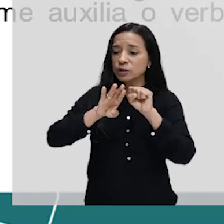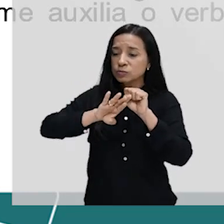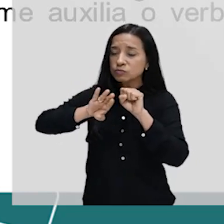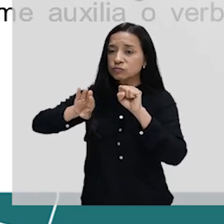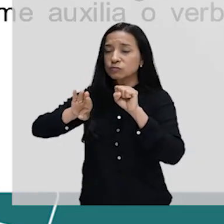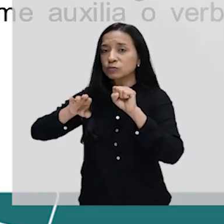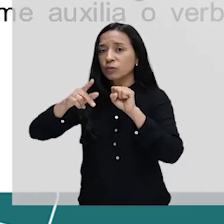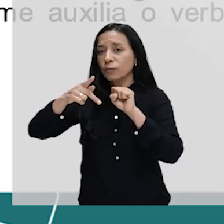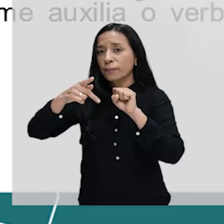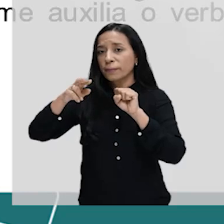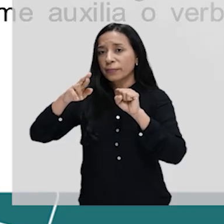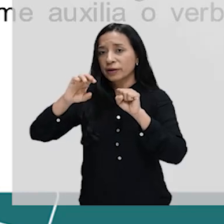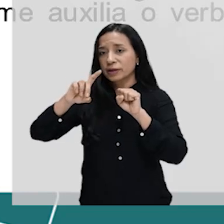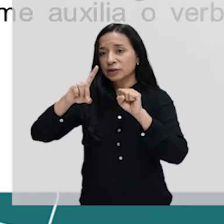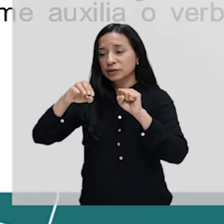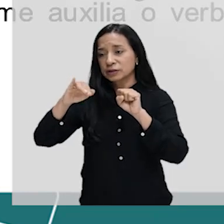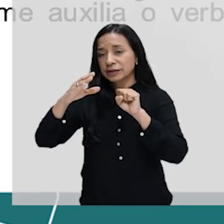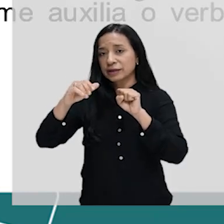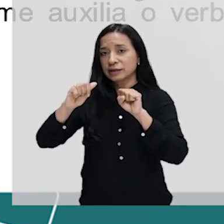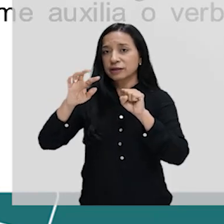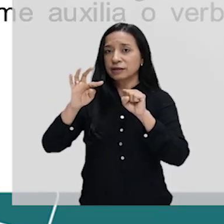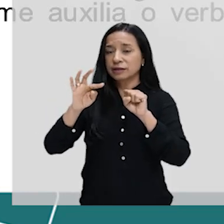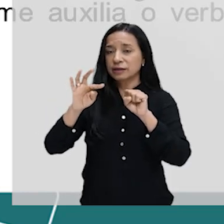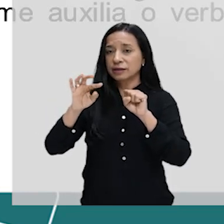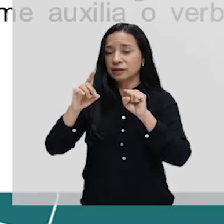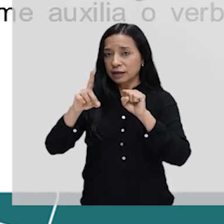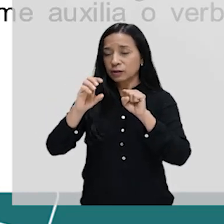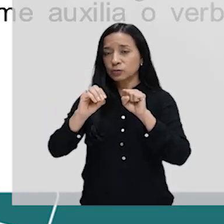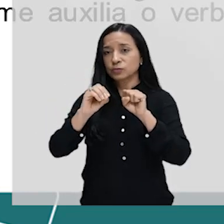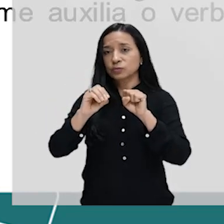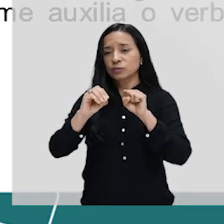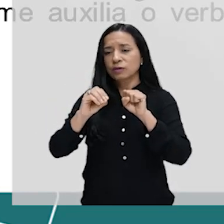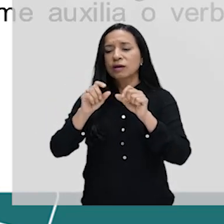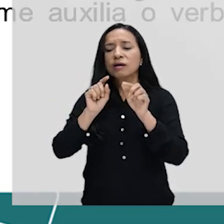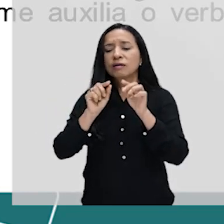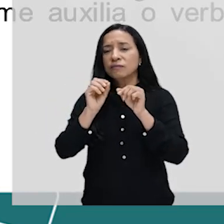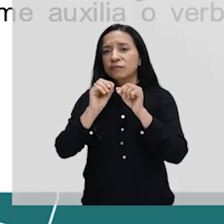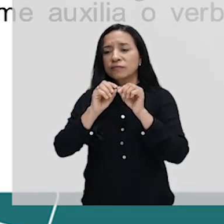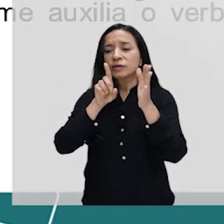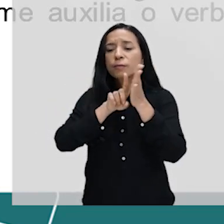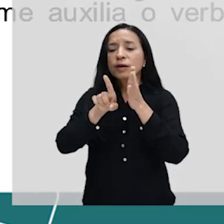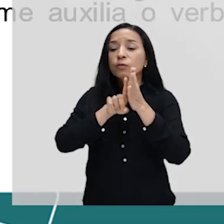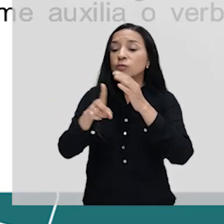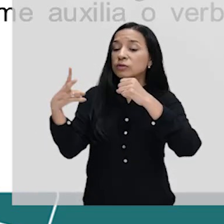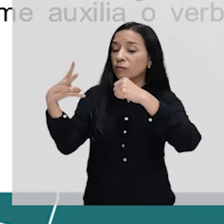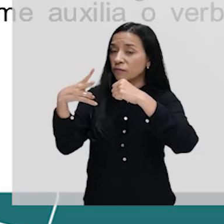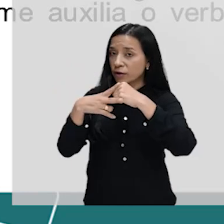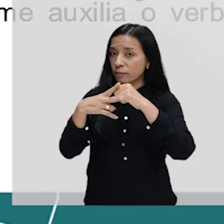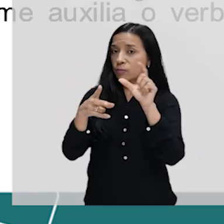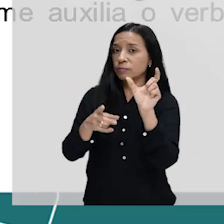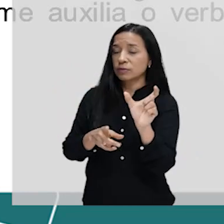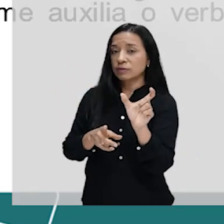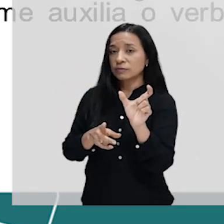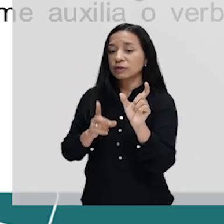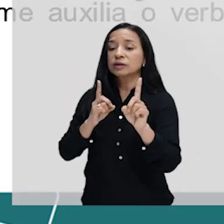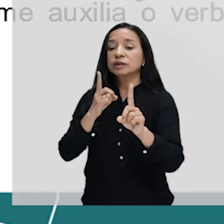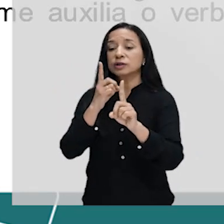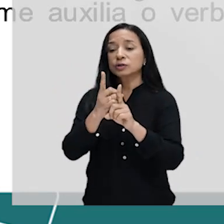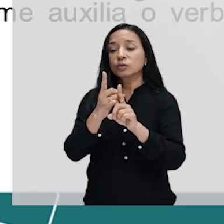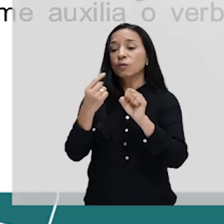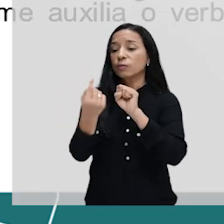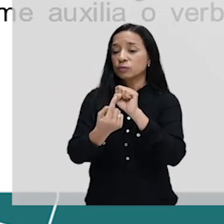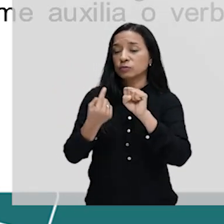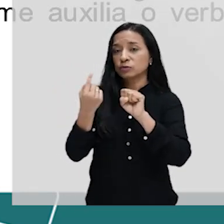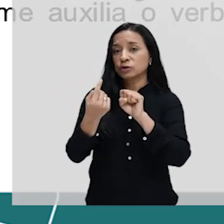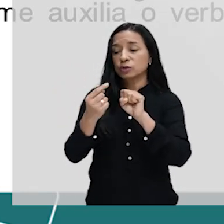fazer? Tem que fazer a pergunta ao verbo. E quando a gente faz a pergunta ao verbo, a gente descobre quem? Descobre o sujeito, aquela outra parte que